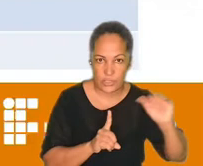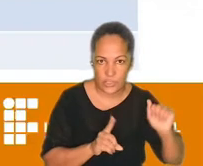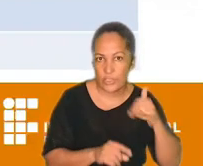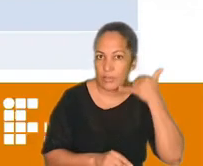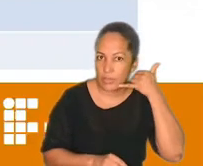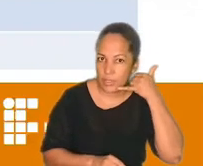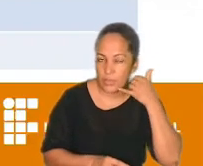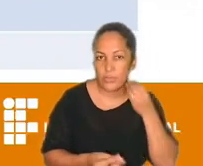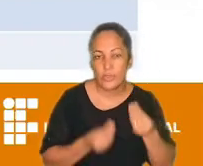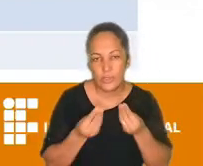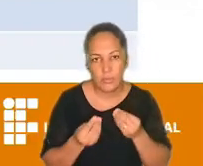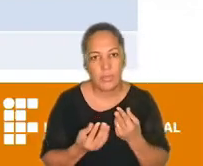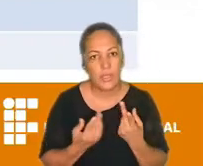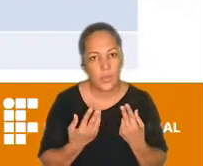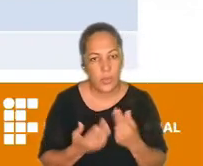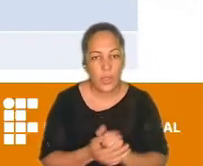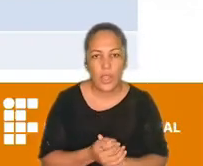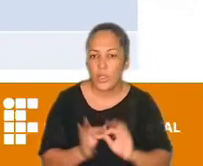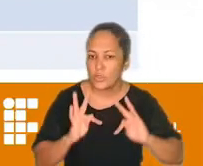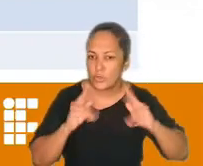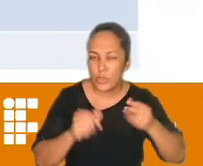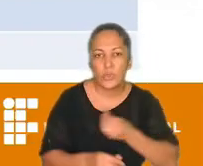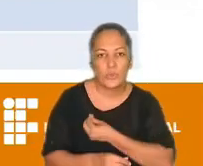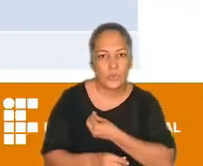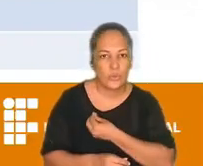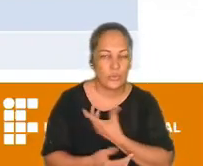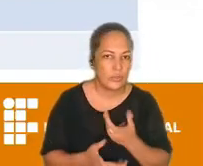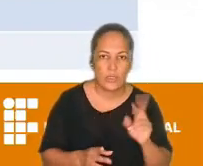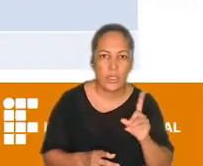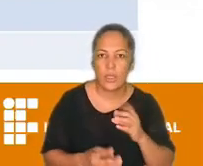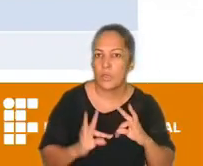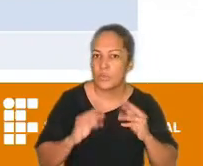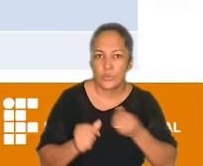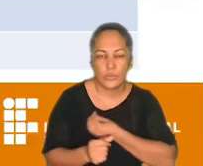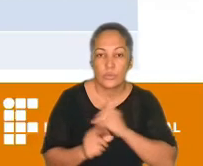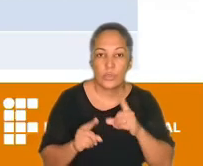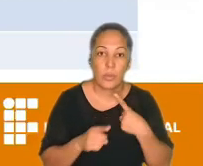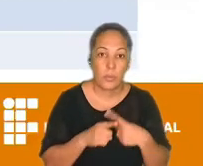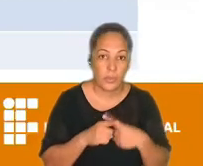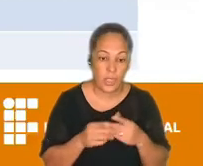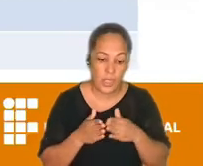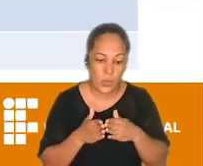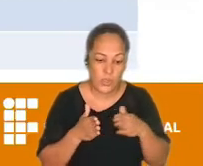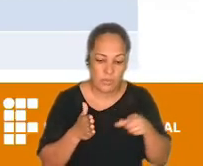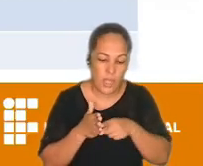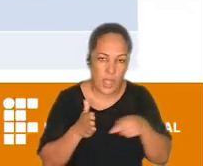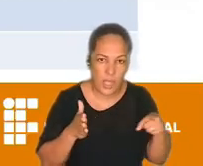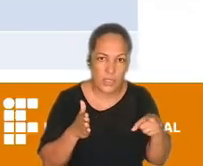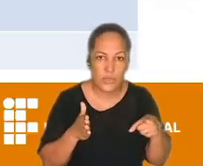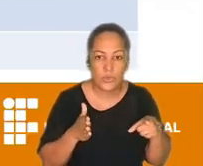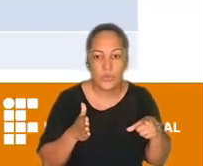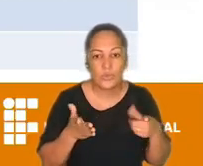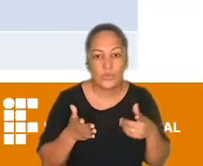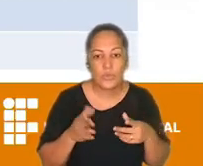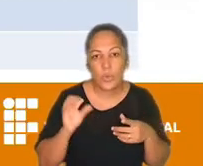a mesma lógica. É todo número, não é? Não, não é todo número aqui. Por quê? Porque tem um espaço aqui, ó, entre o 8 e o